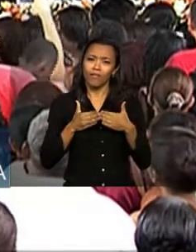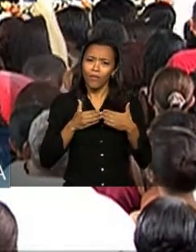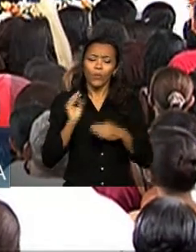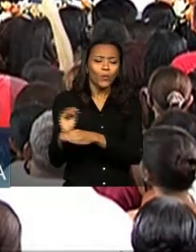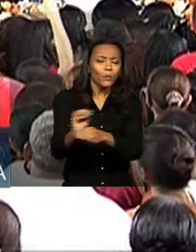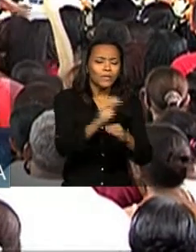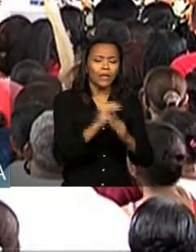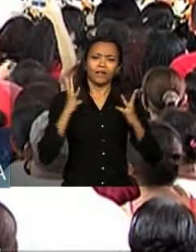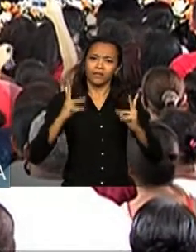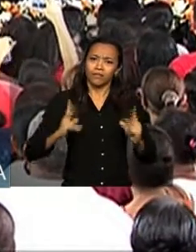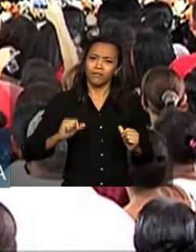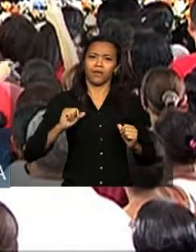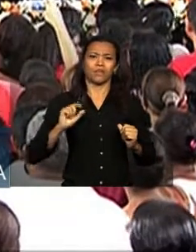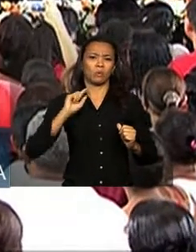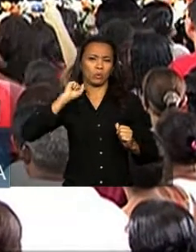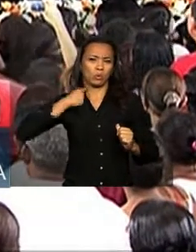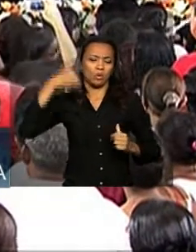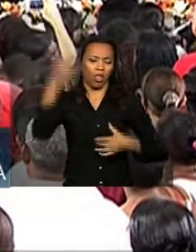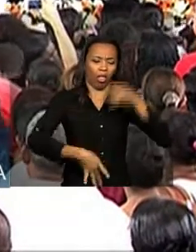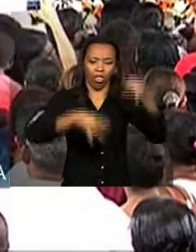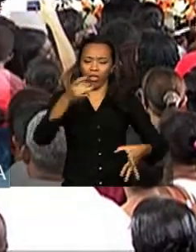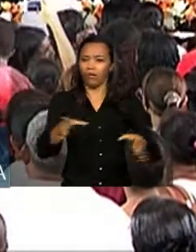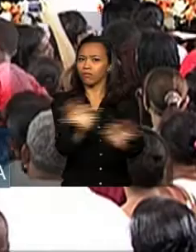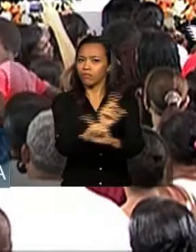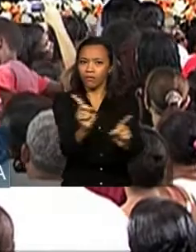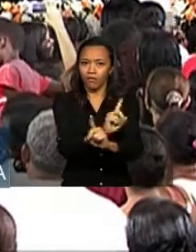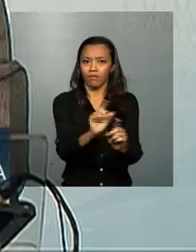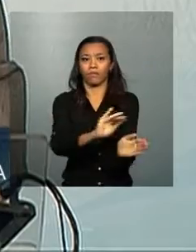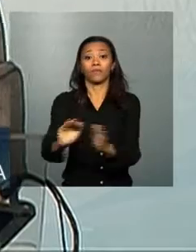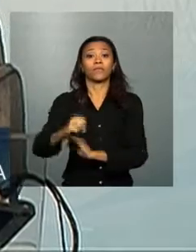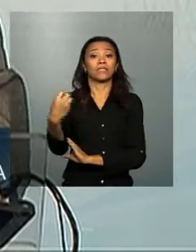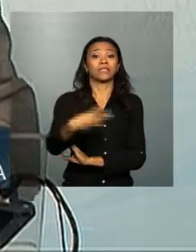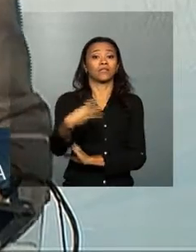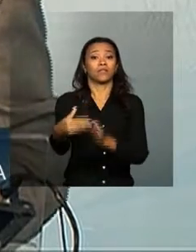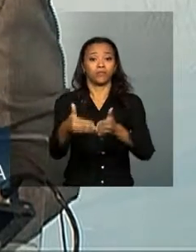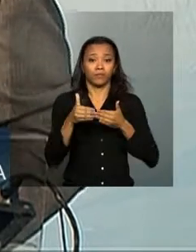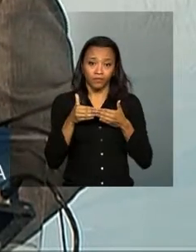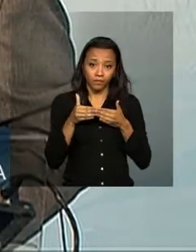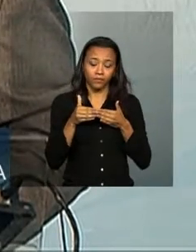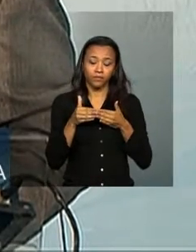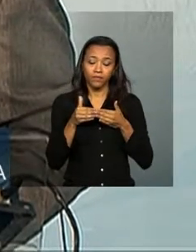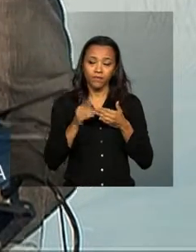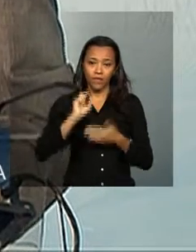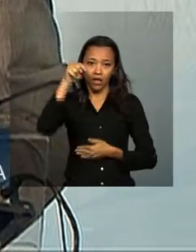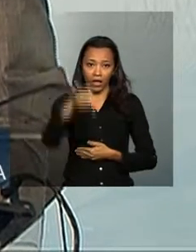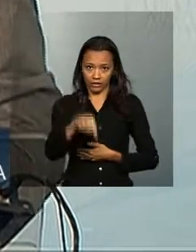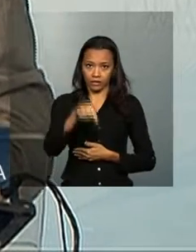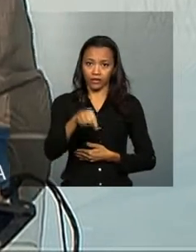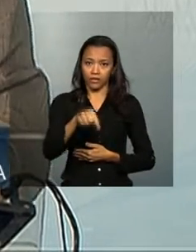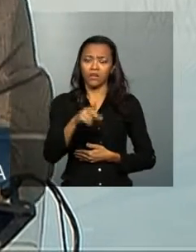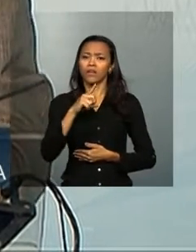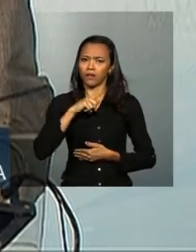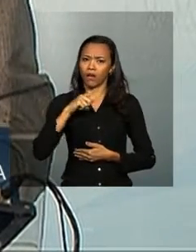porque esse é o patrimônio de vocês. E o terceiro pedido, aqui tiveram pessoas